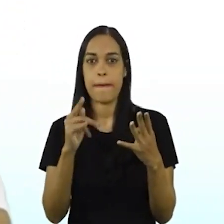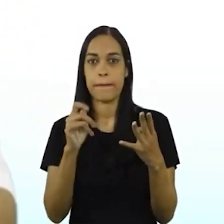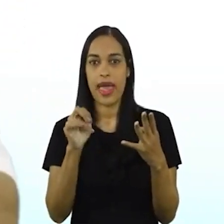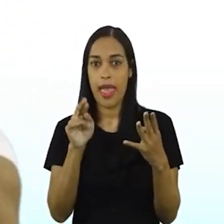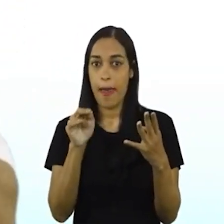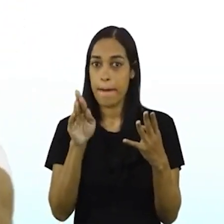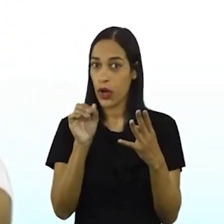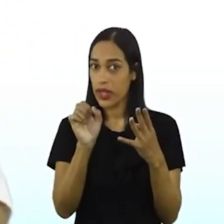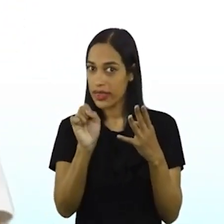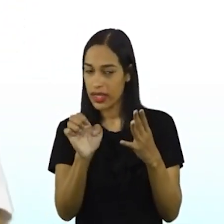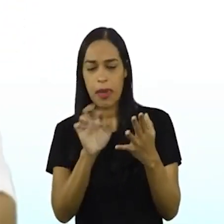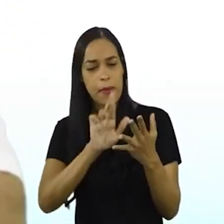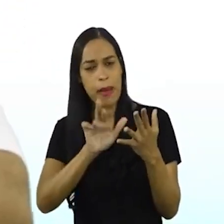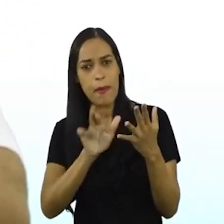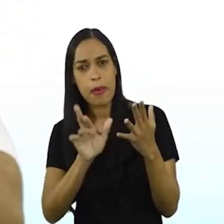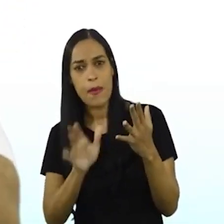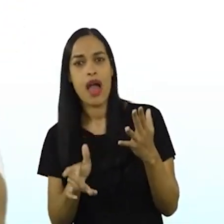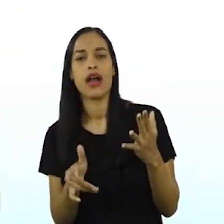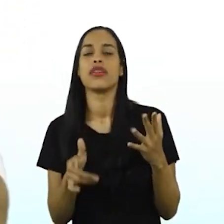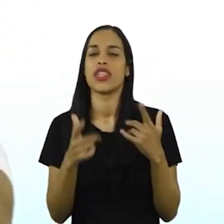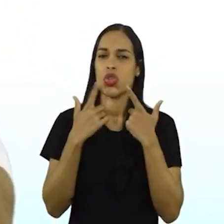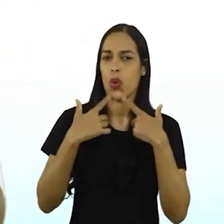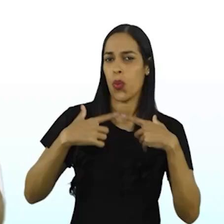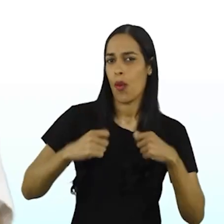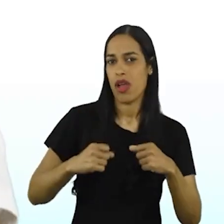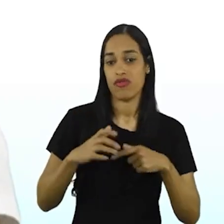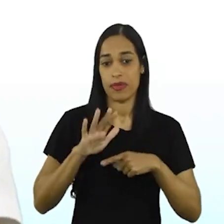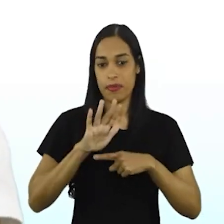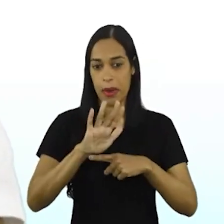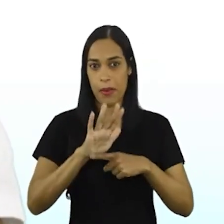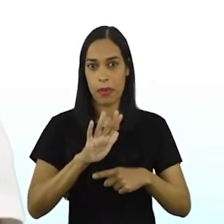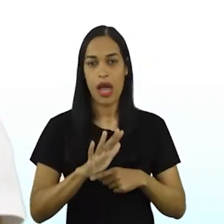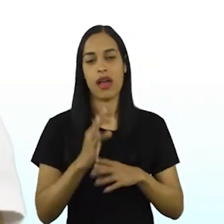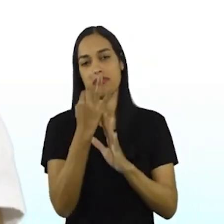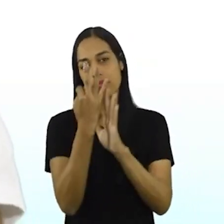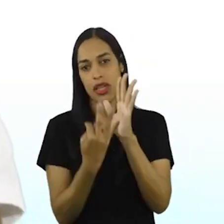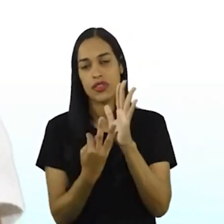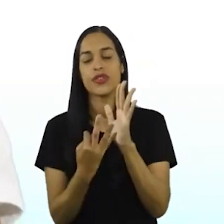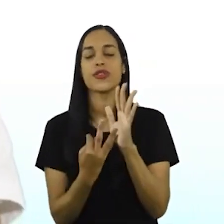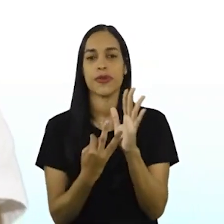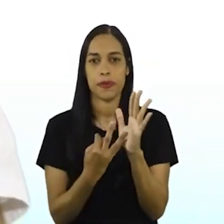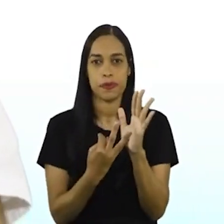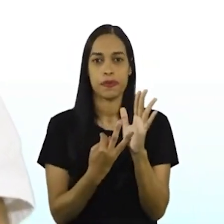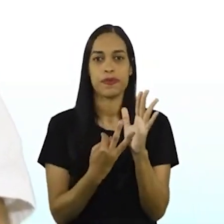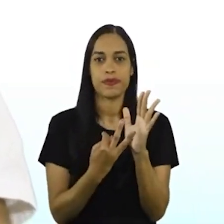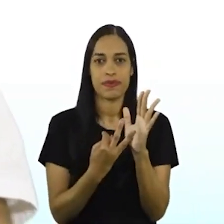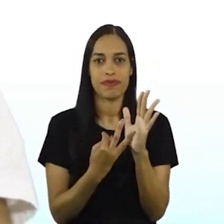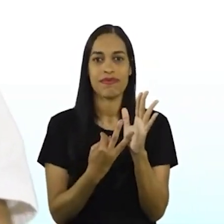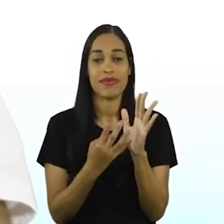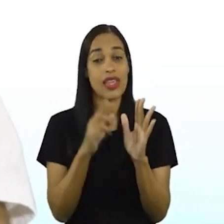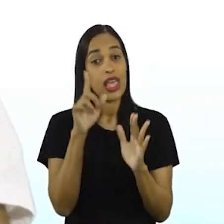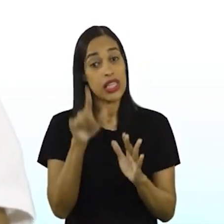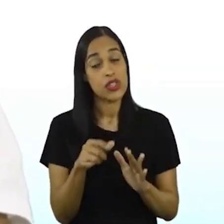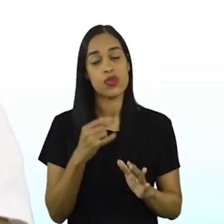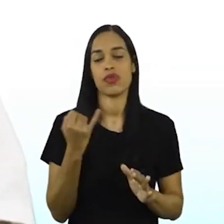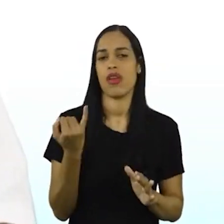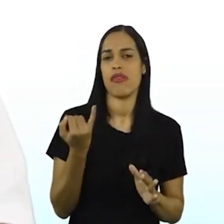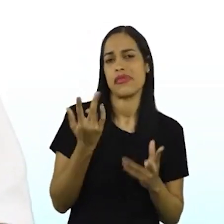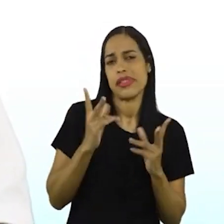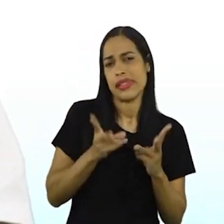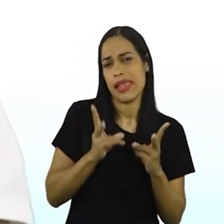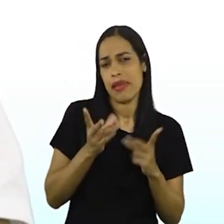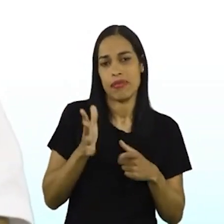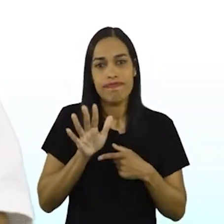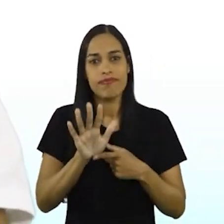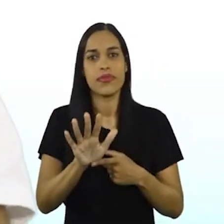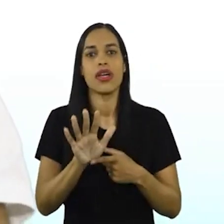sinestesia, aquelas figuras de linguagens que elas dão expressividade ao texto, não é? E isso é muito comum,